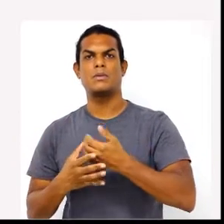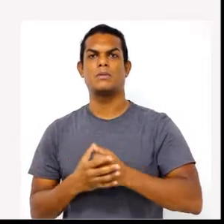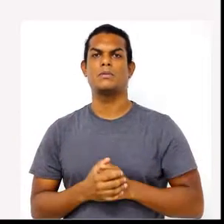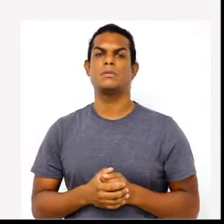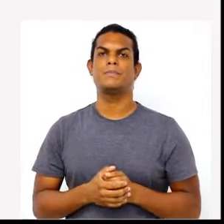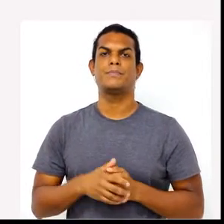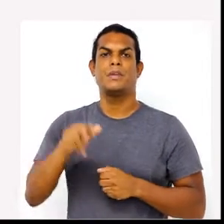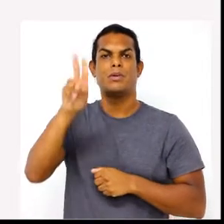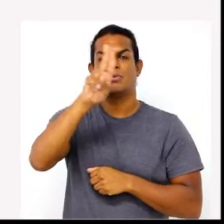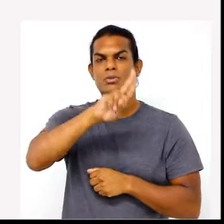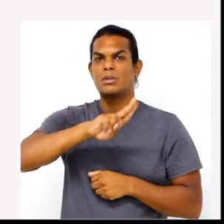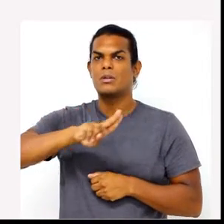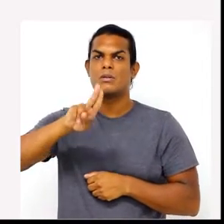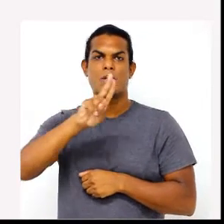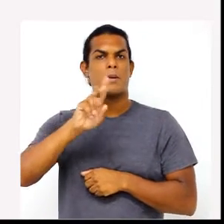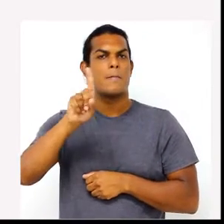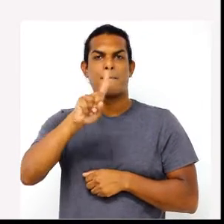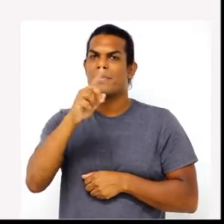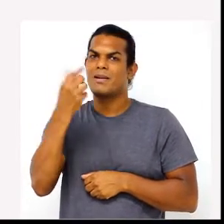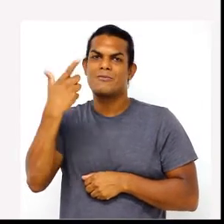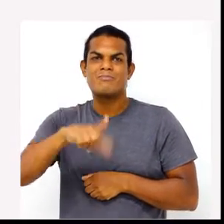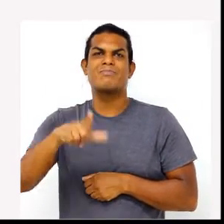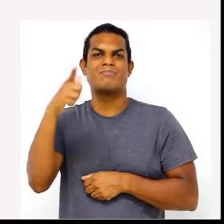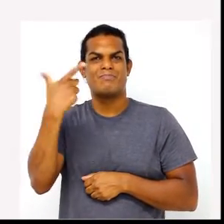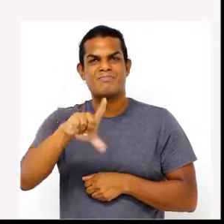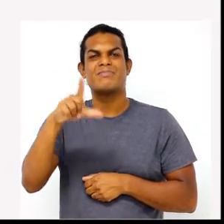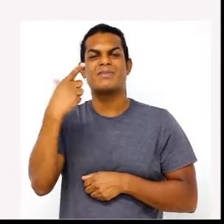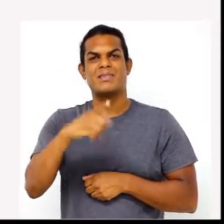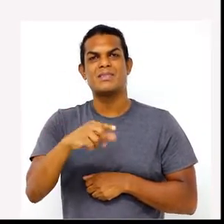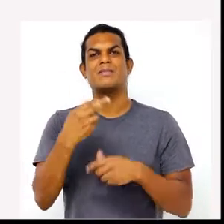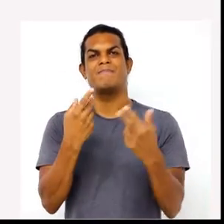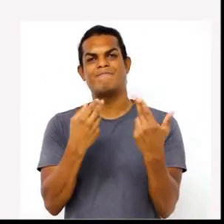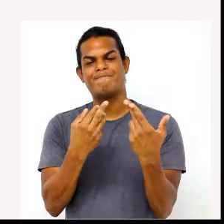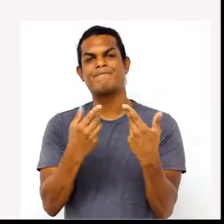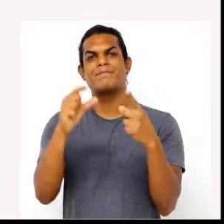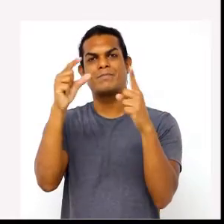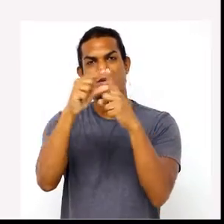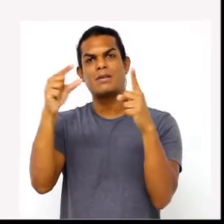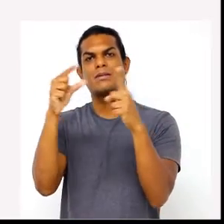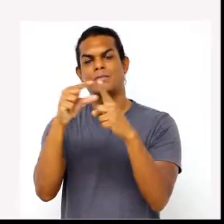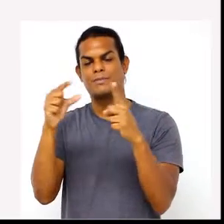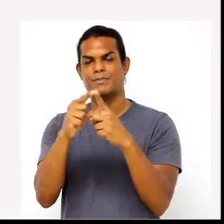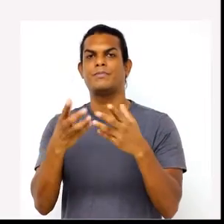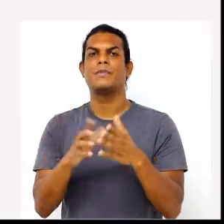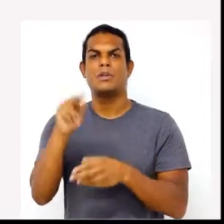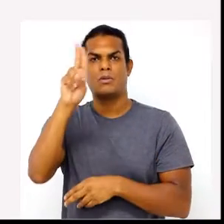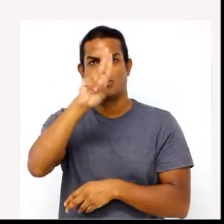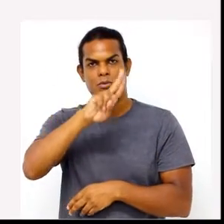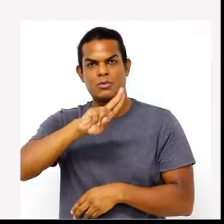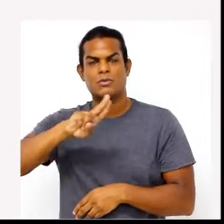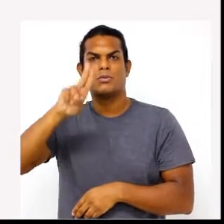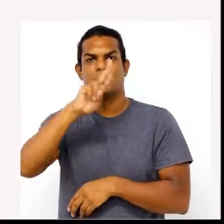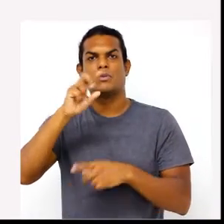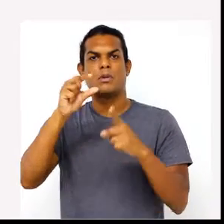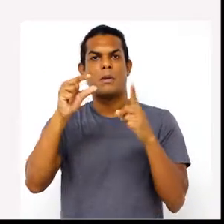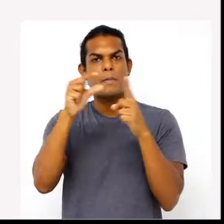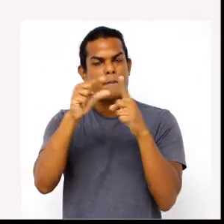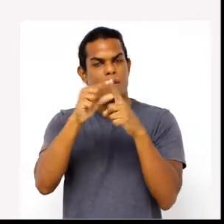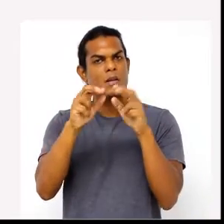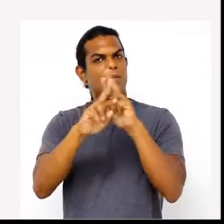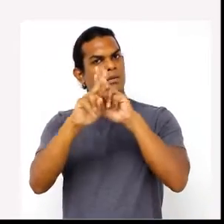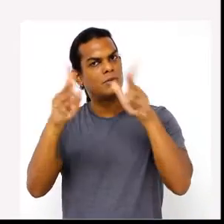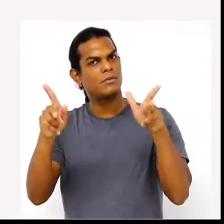continuidade. Esses termos aí sublinhados fazem com que o texto tenha um laço, uma coesão,